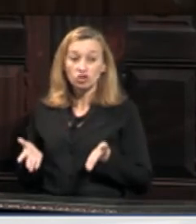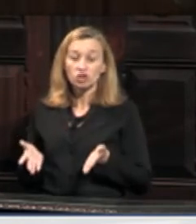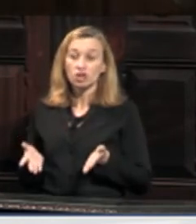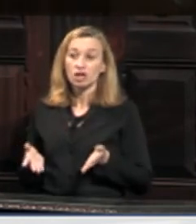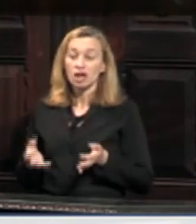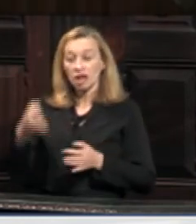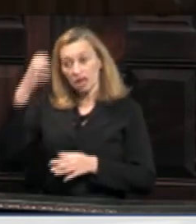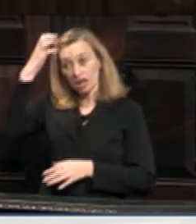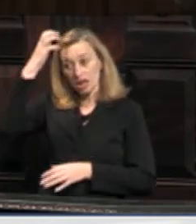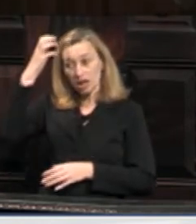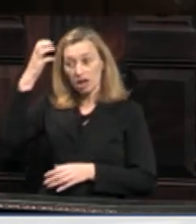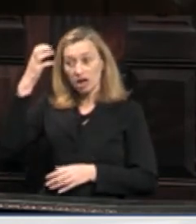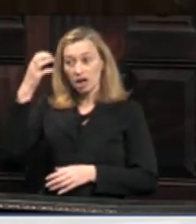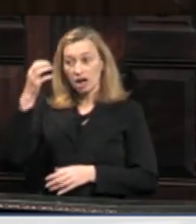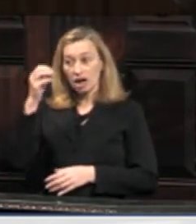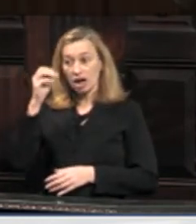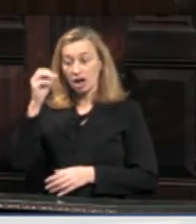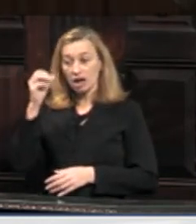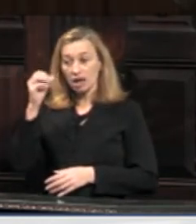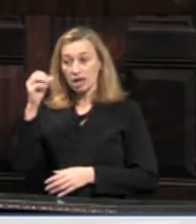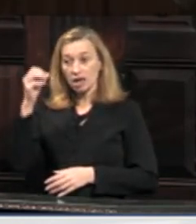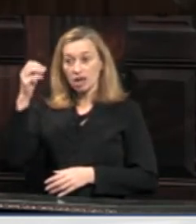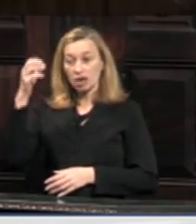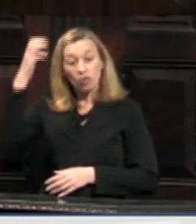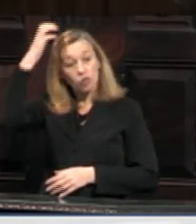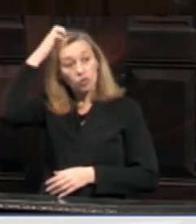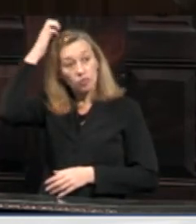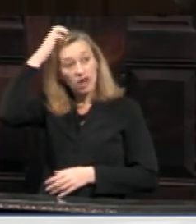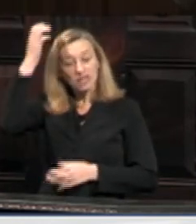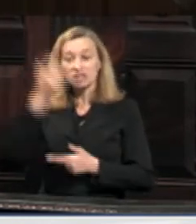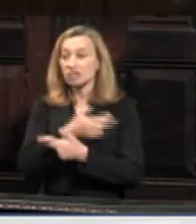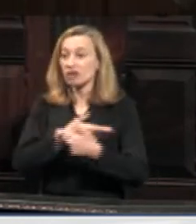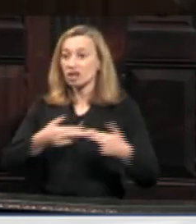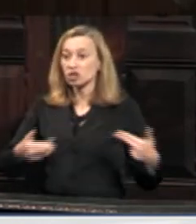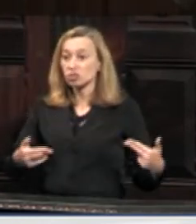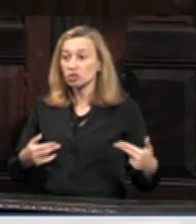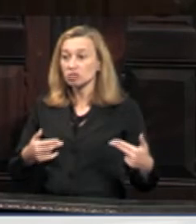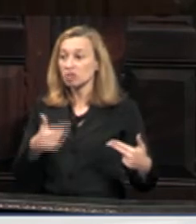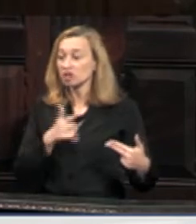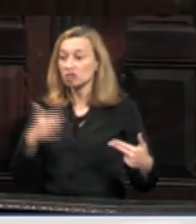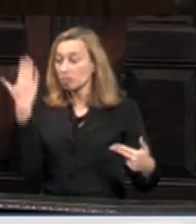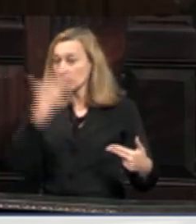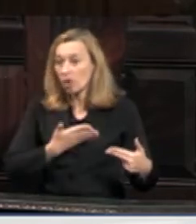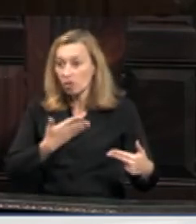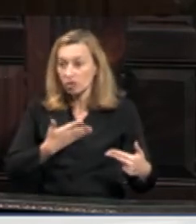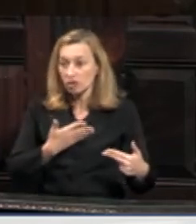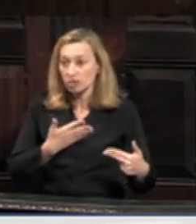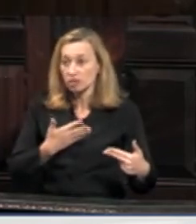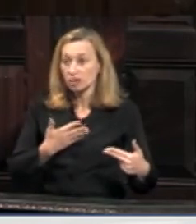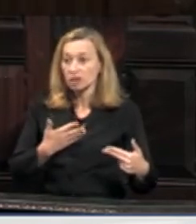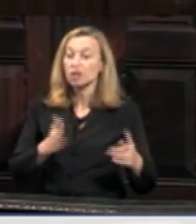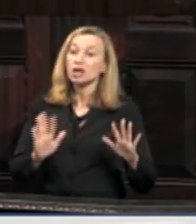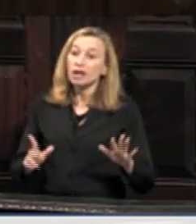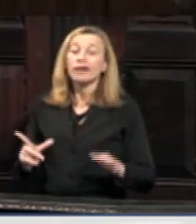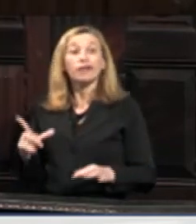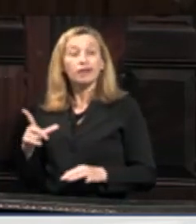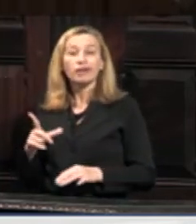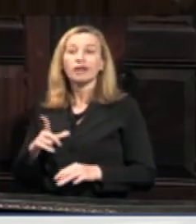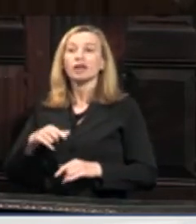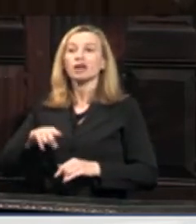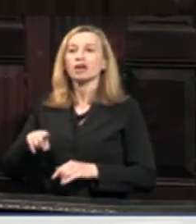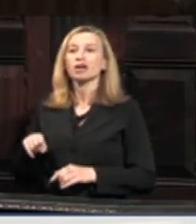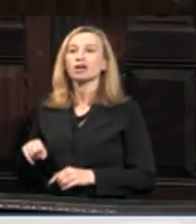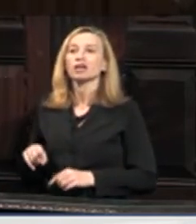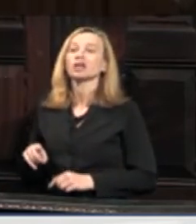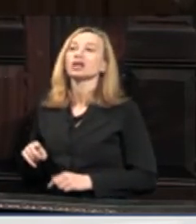crimes que teria cometido e que teriam levado à sua deposição. Tanto é assim que disputou a eleição no estado de Minas Gerais para o